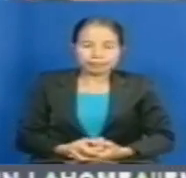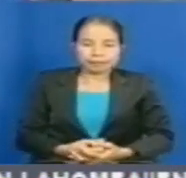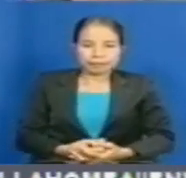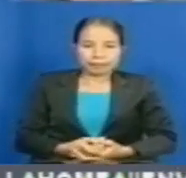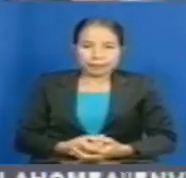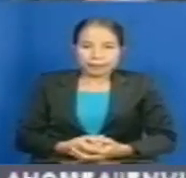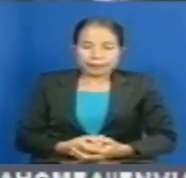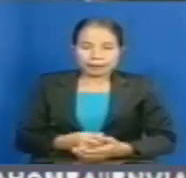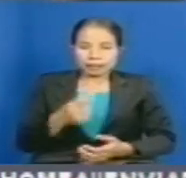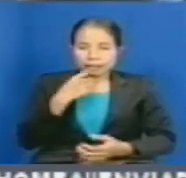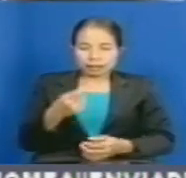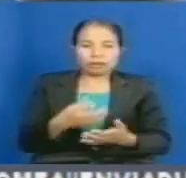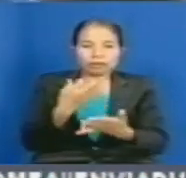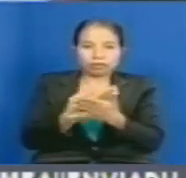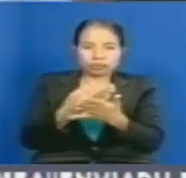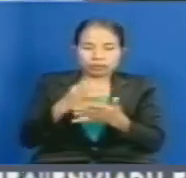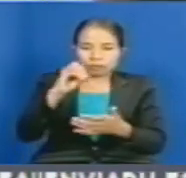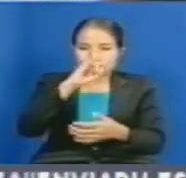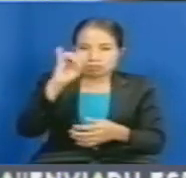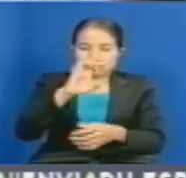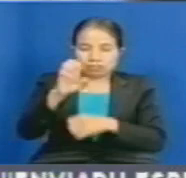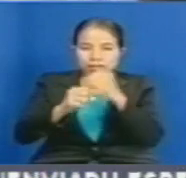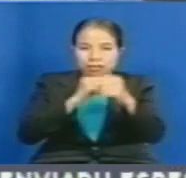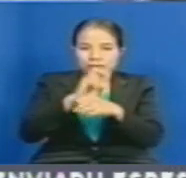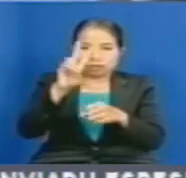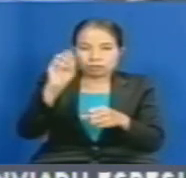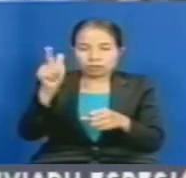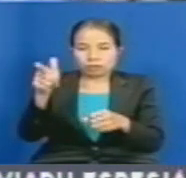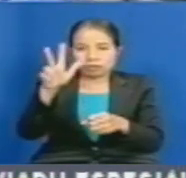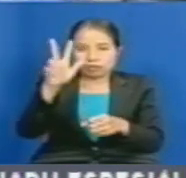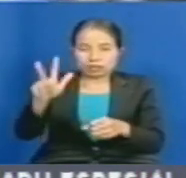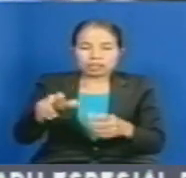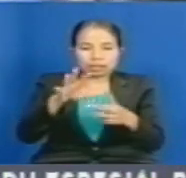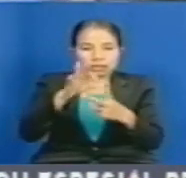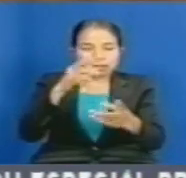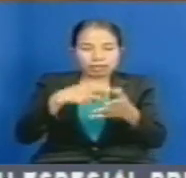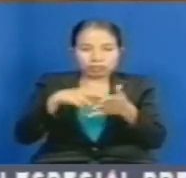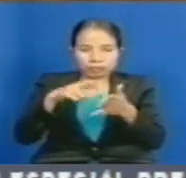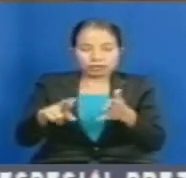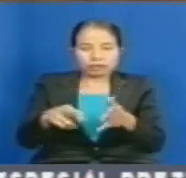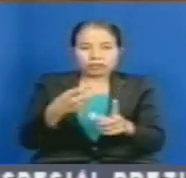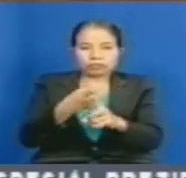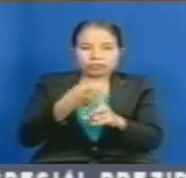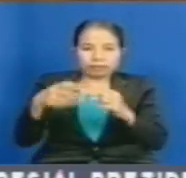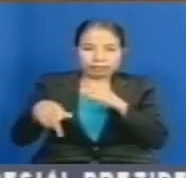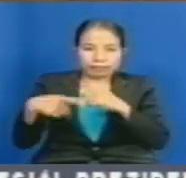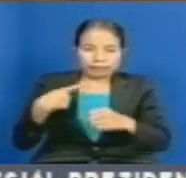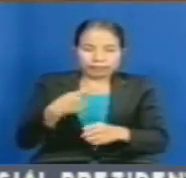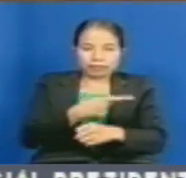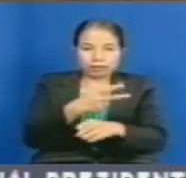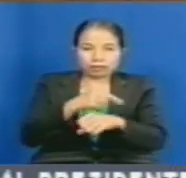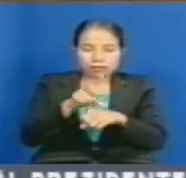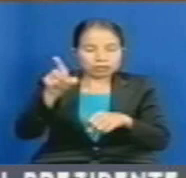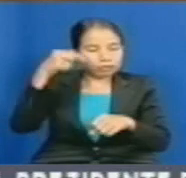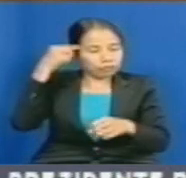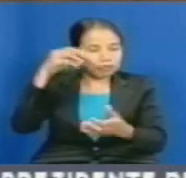o falicata, orçamento geral estado Rihundrua Rua Nulo Recintolo, nebe retan ona aprovação. O se parlamento nacional,